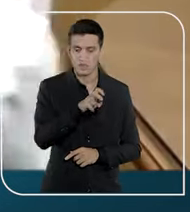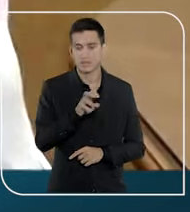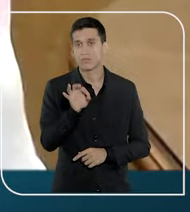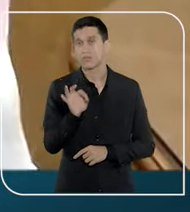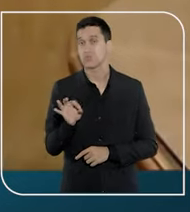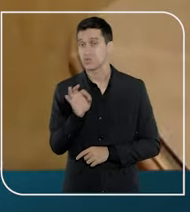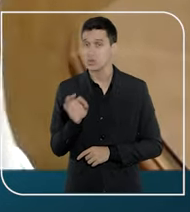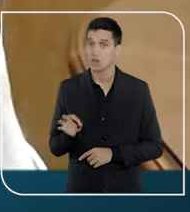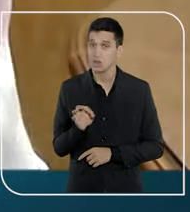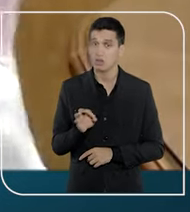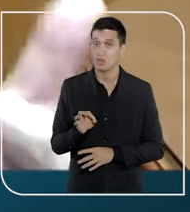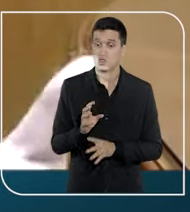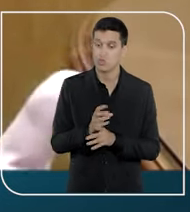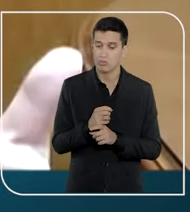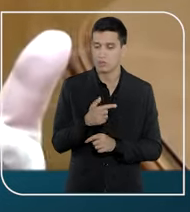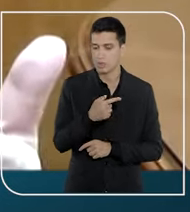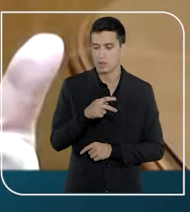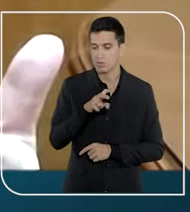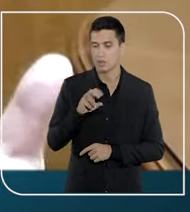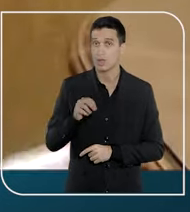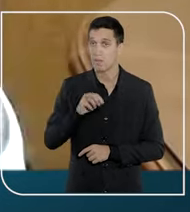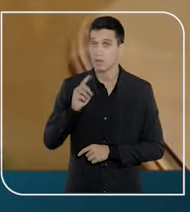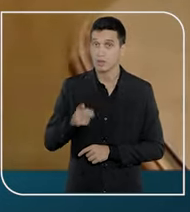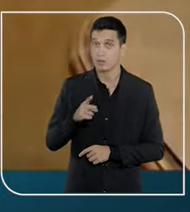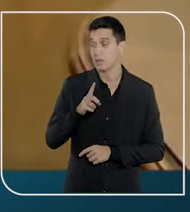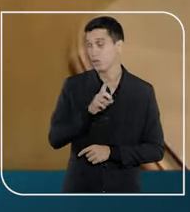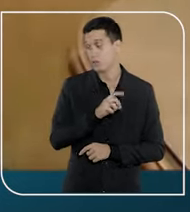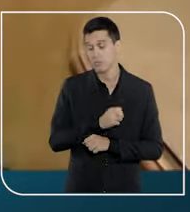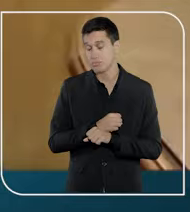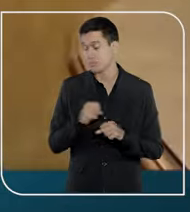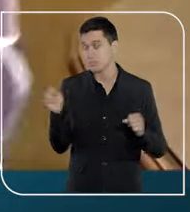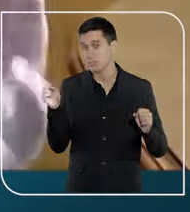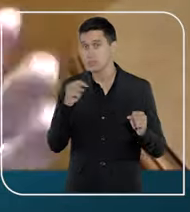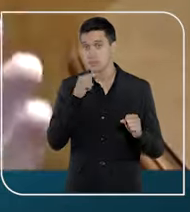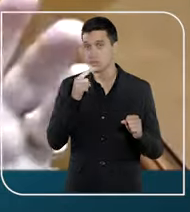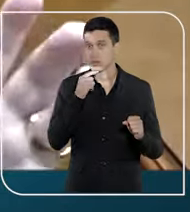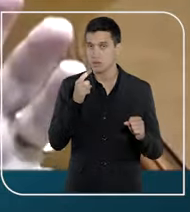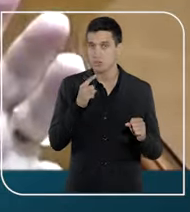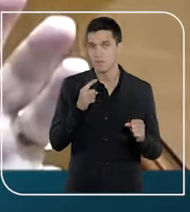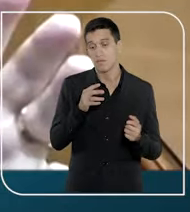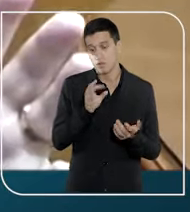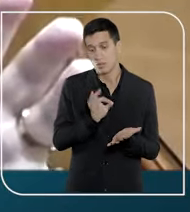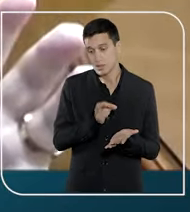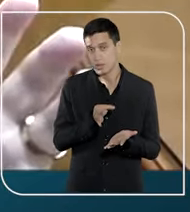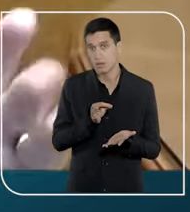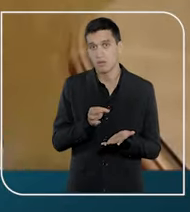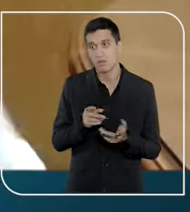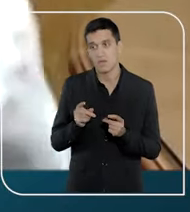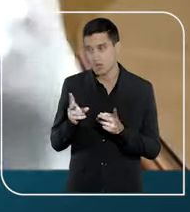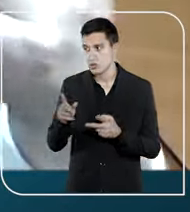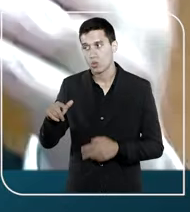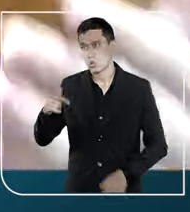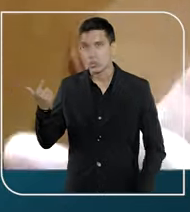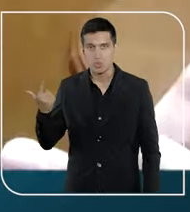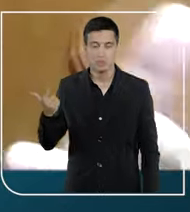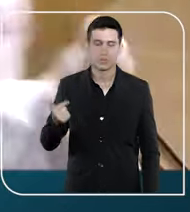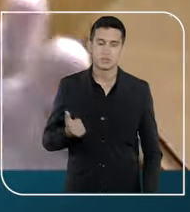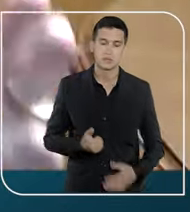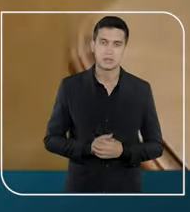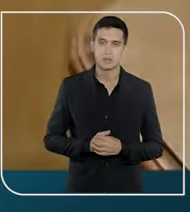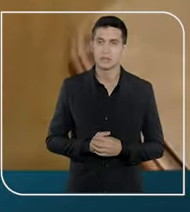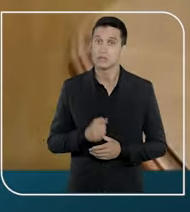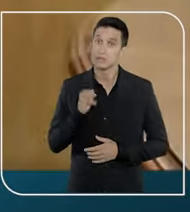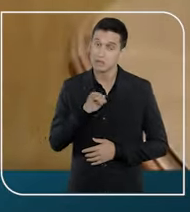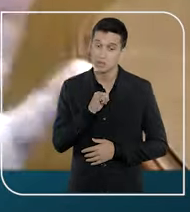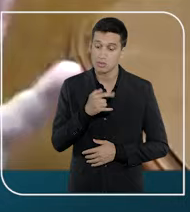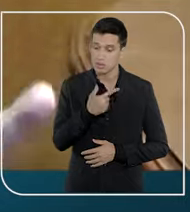250 mil, não são suficientes. Prossegue, vão penhorar outra coisa. Se os 250